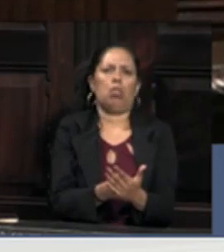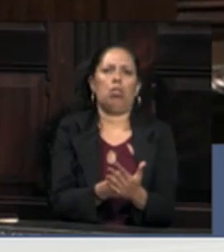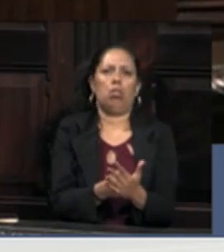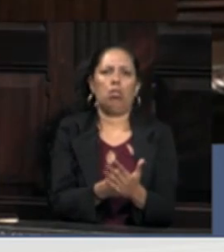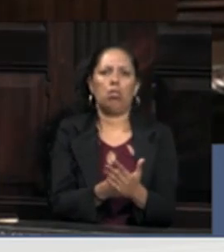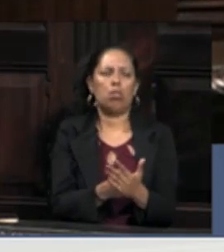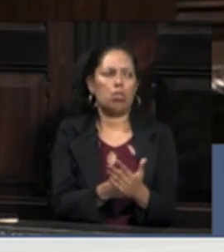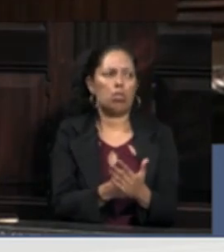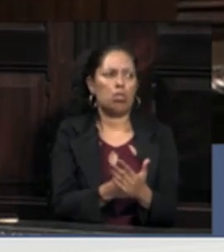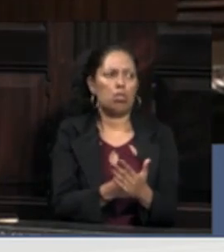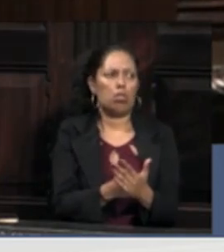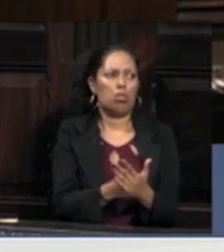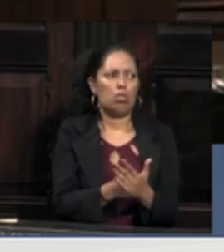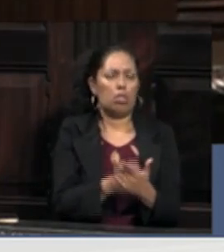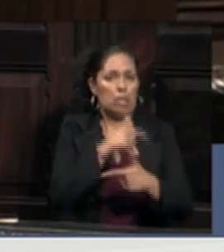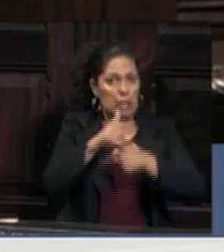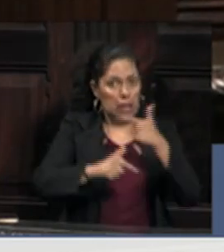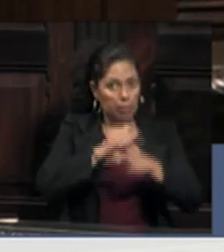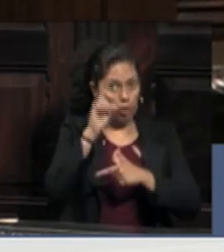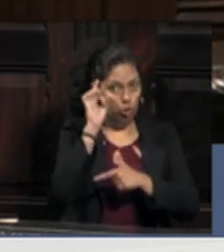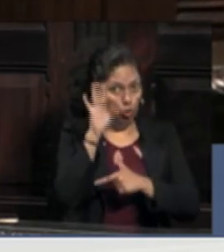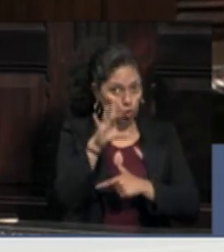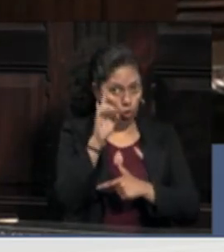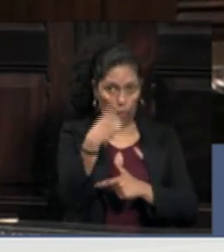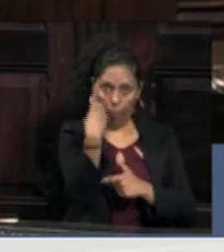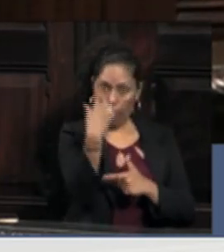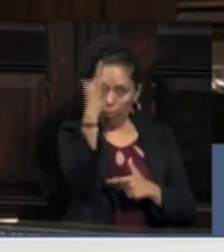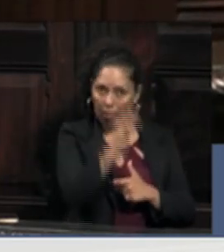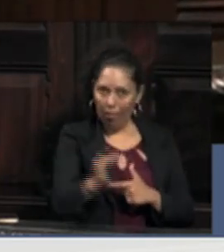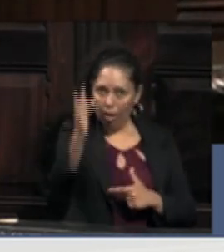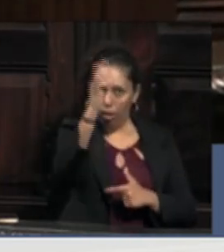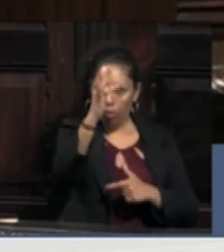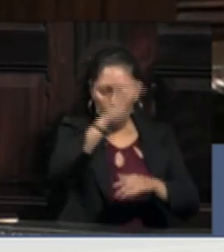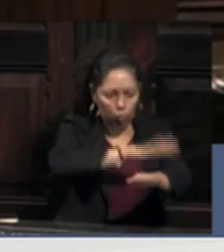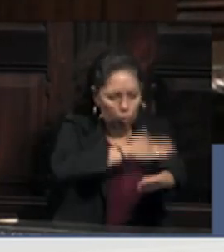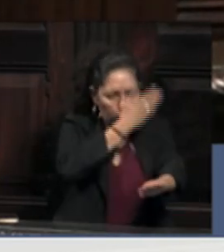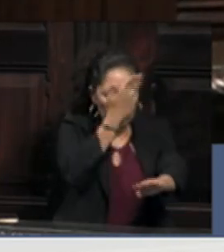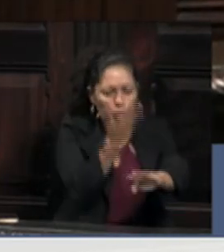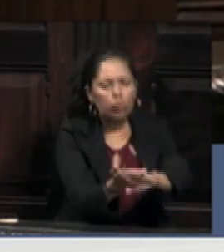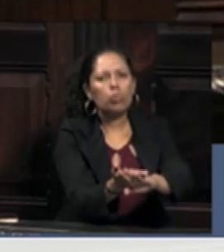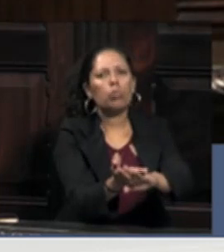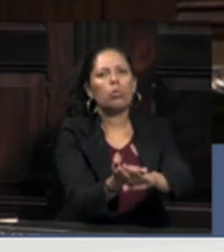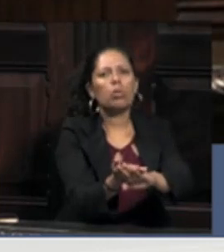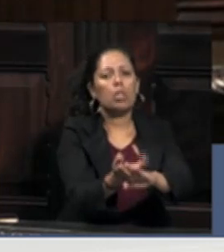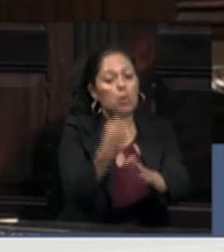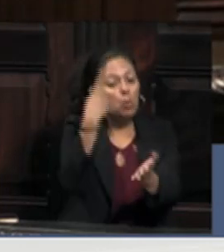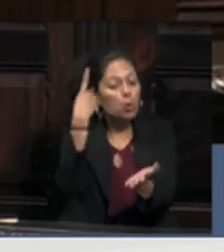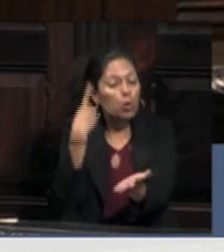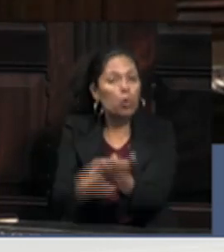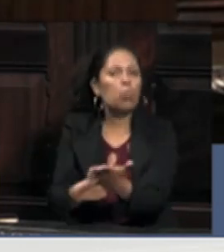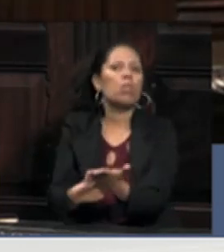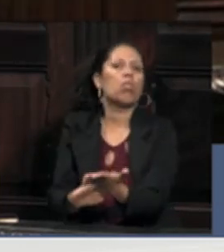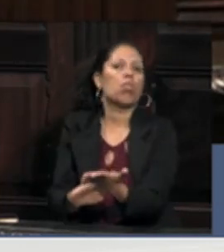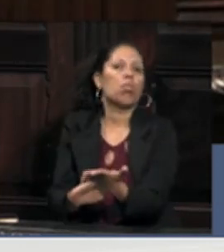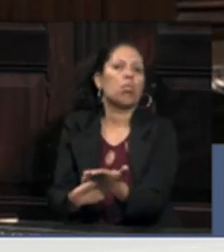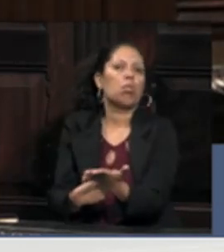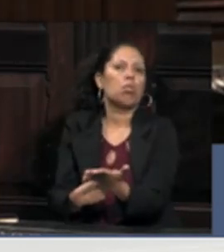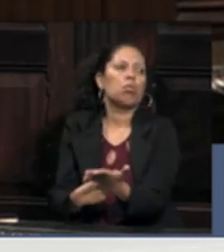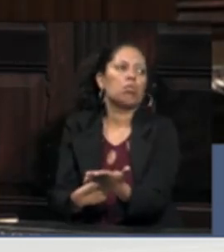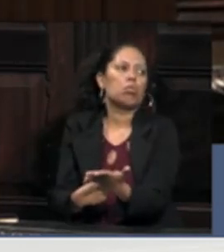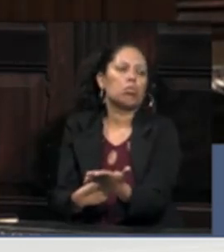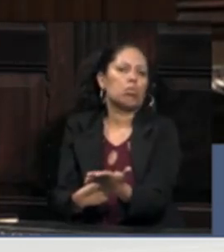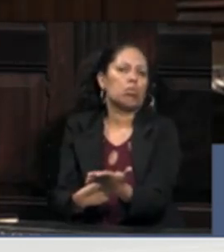opta pelo regime de dedicação exclusiva, ele está assumindo um compromisso de carreira, de